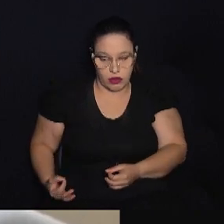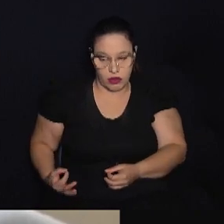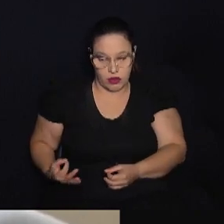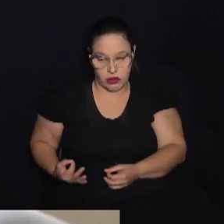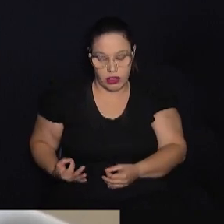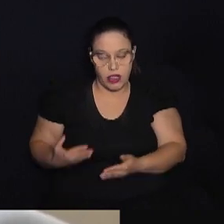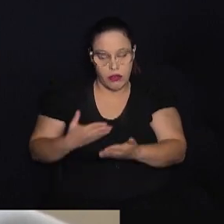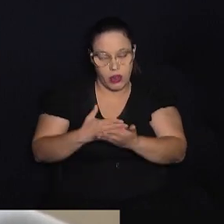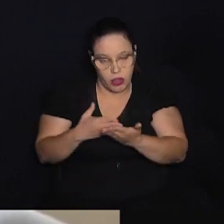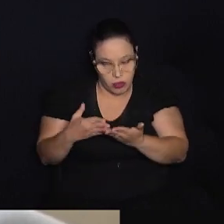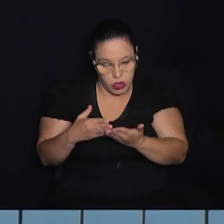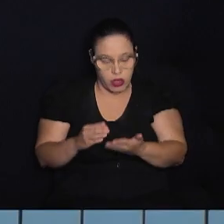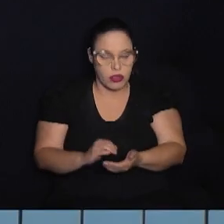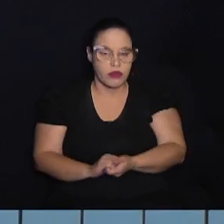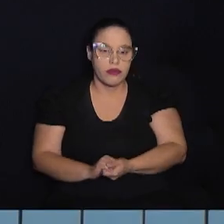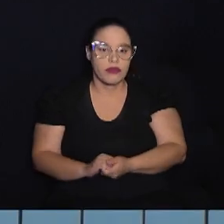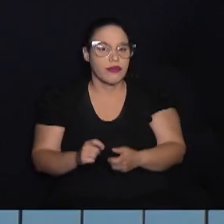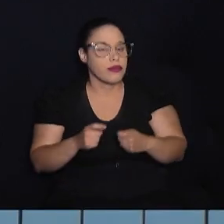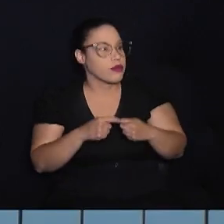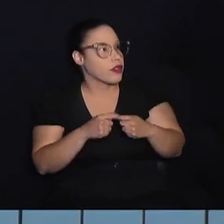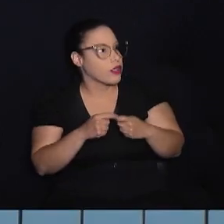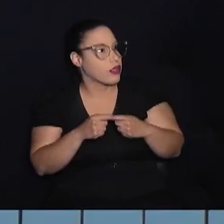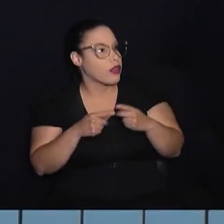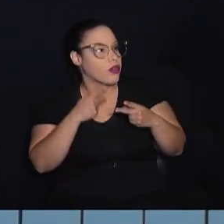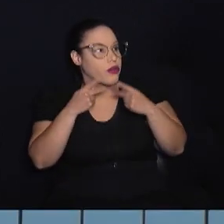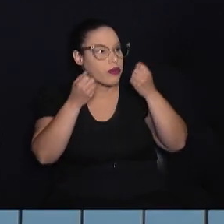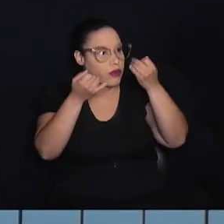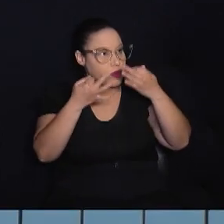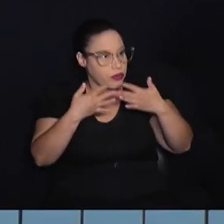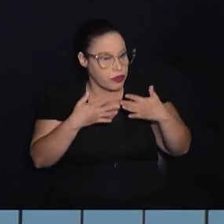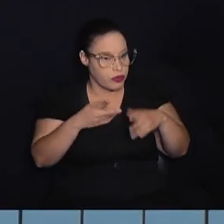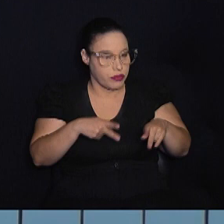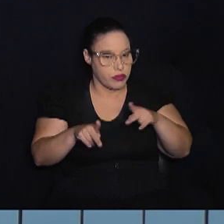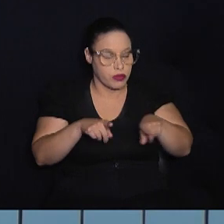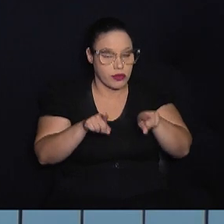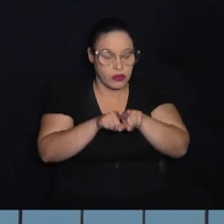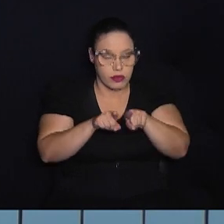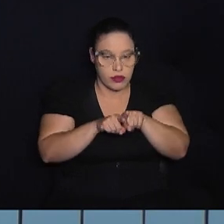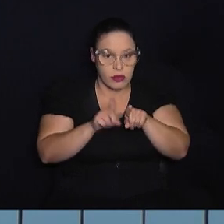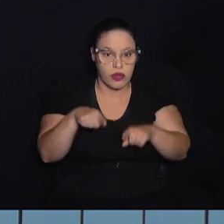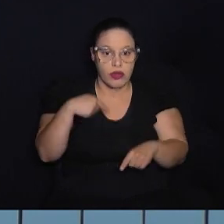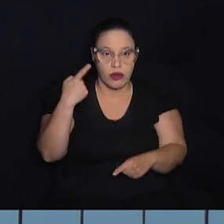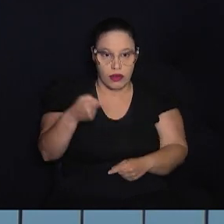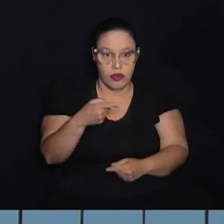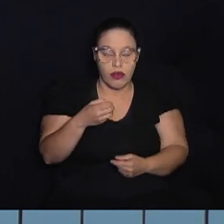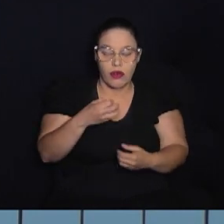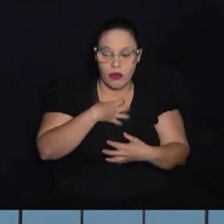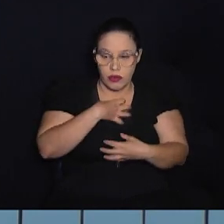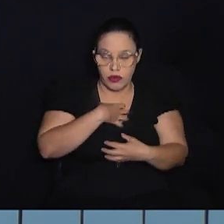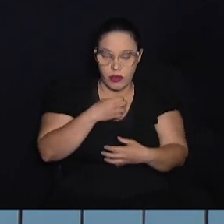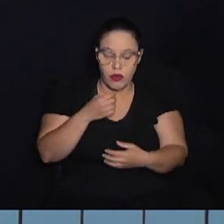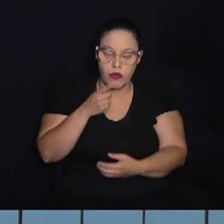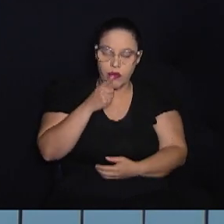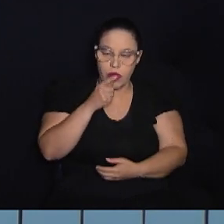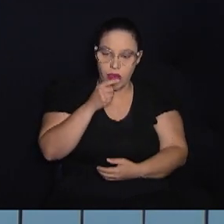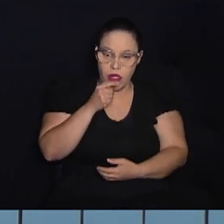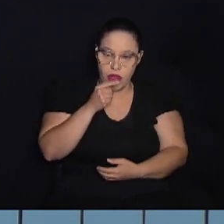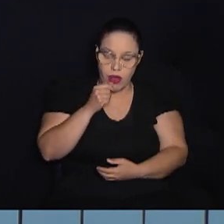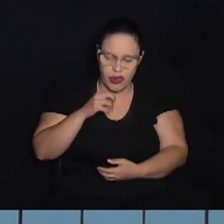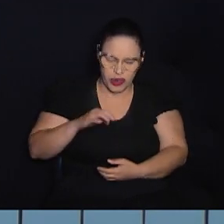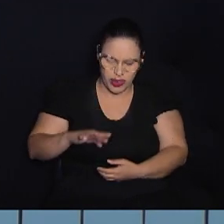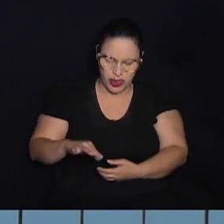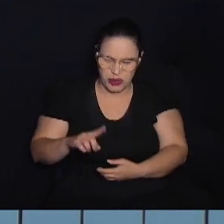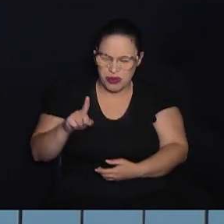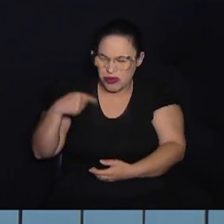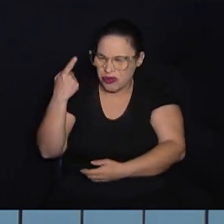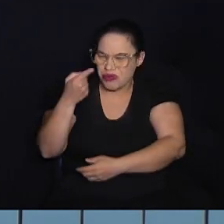início. Doutor, para a gente orientar aqui a população também, além desse sinal, né, do sangramento, existe